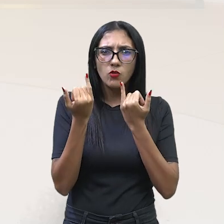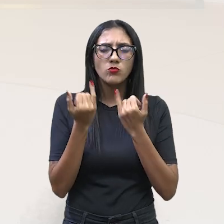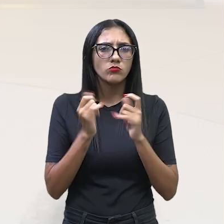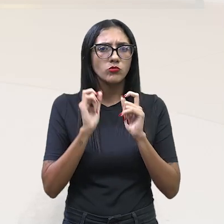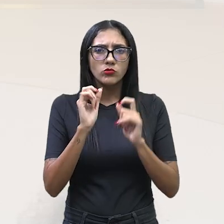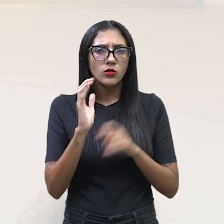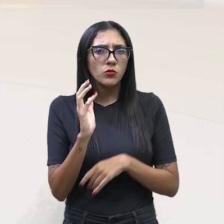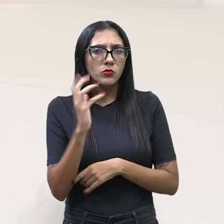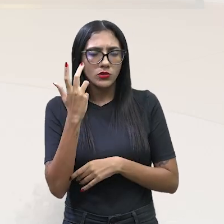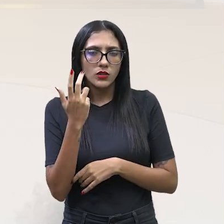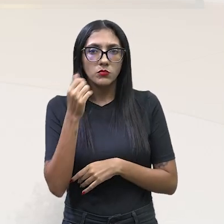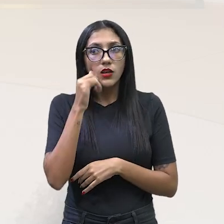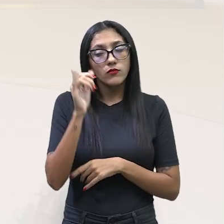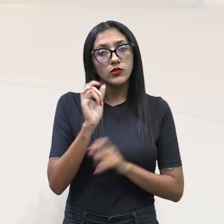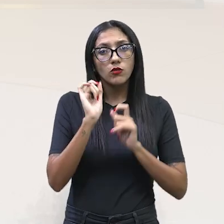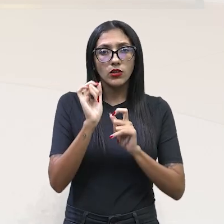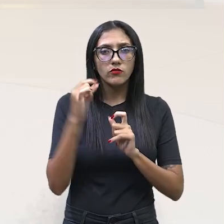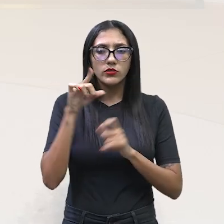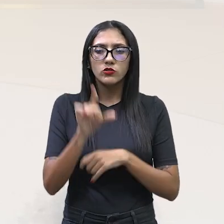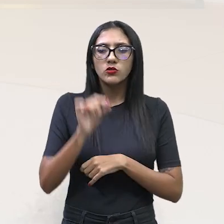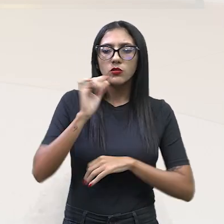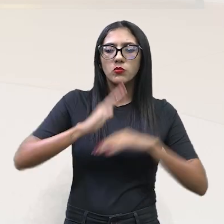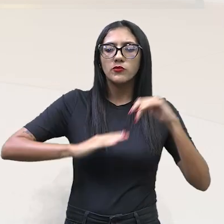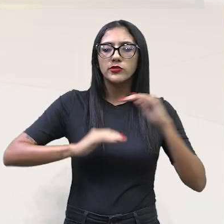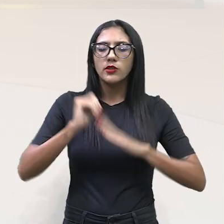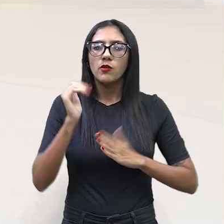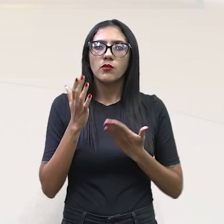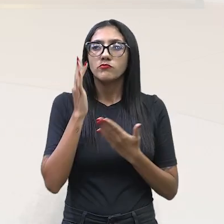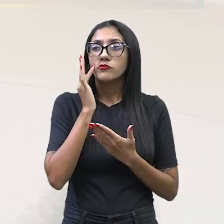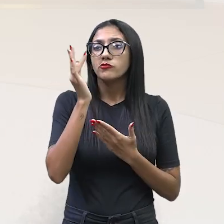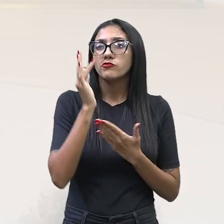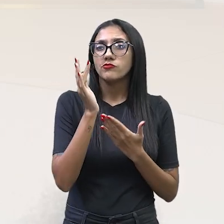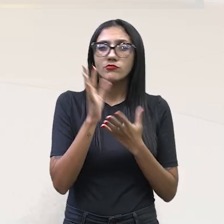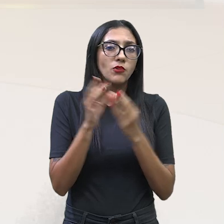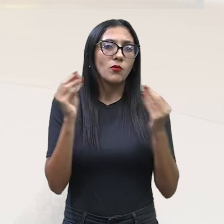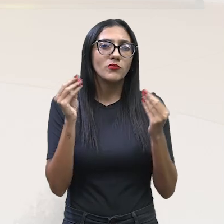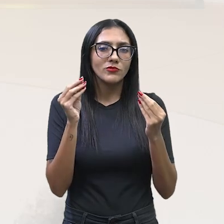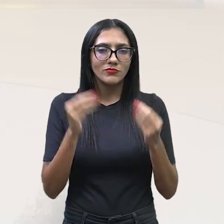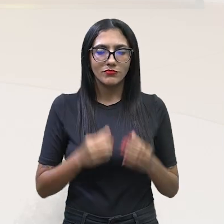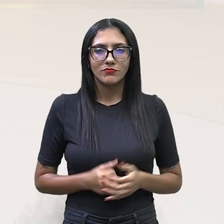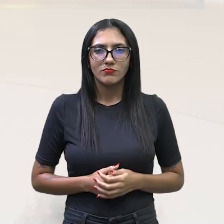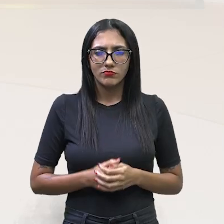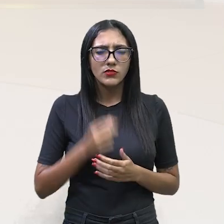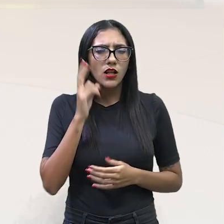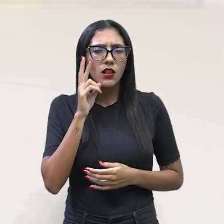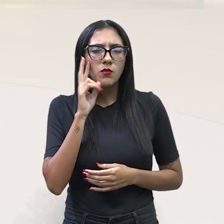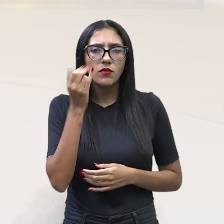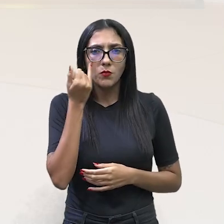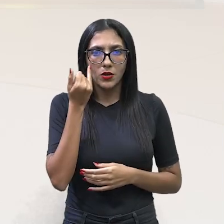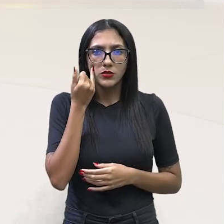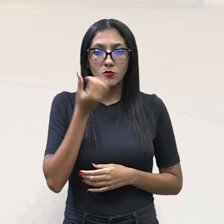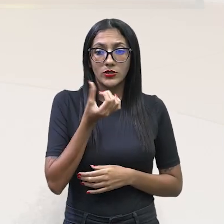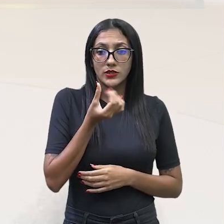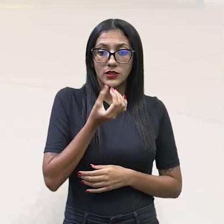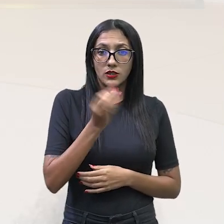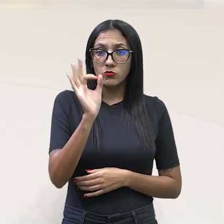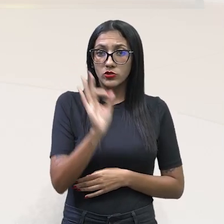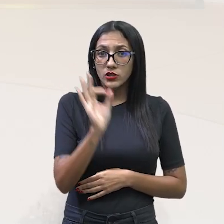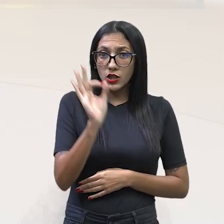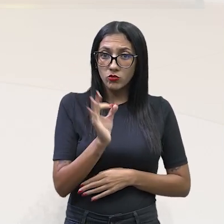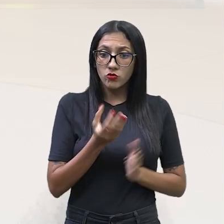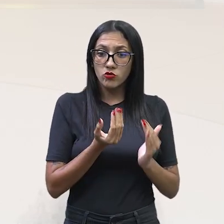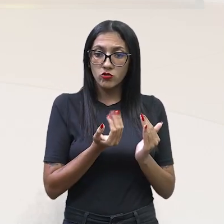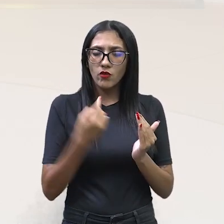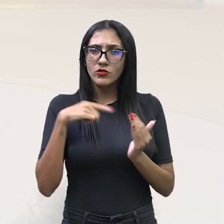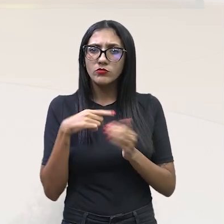para que você não venha escolher uma profissão que já não vai existir mais. Porque, segundo os dados, né, 60% dos jovens estão buscando aí